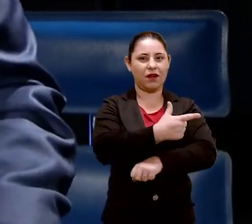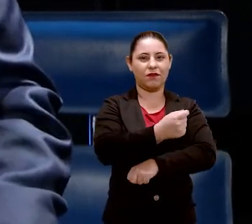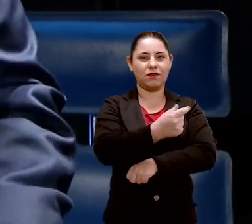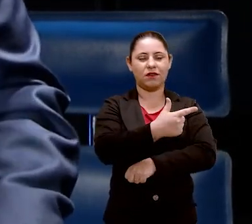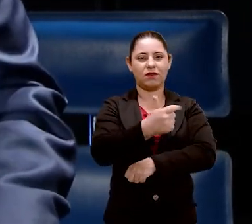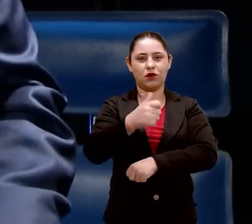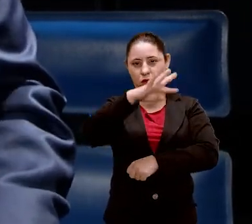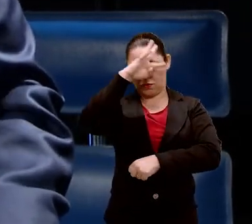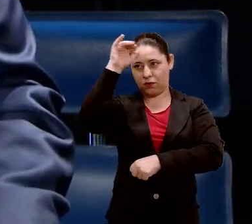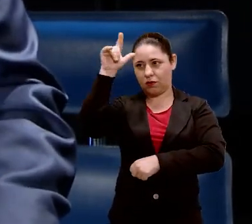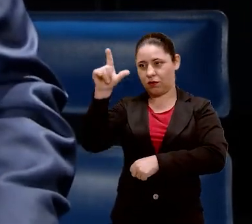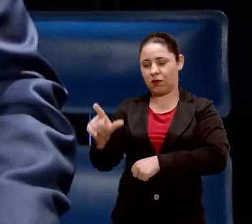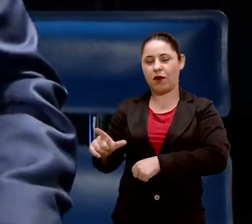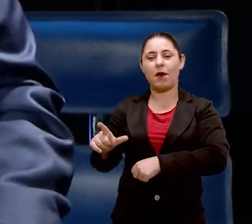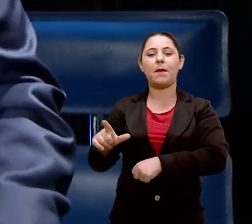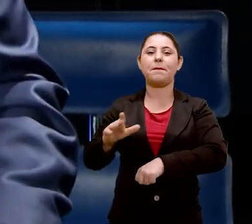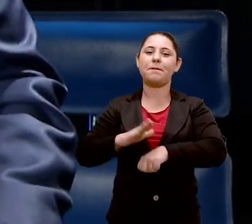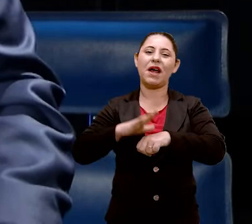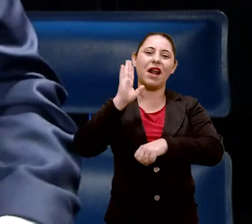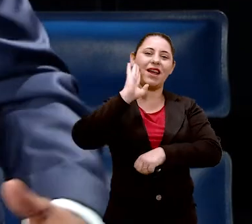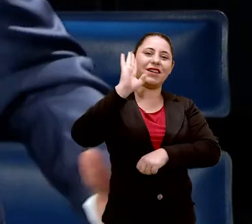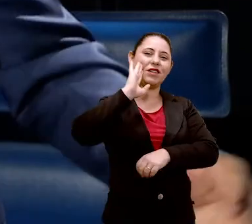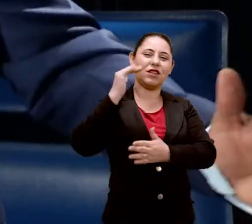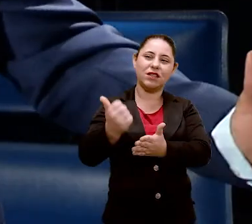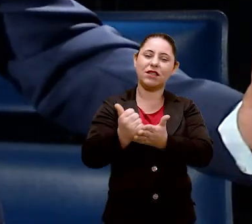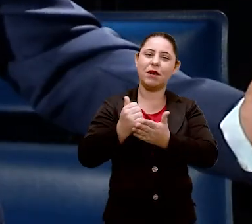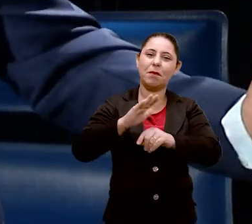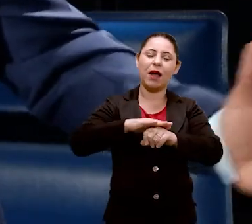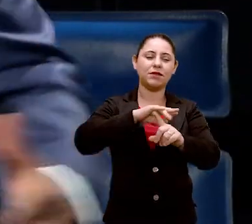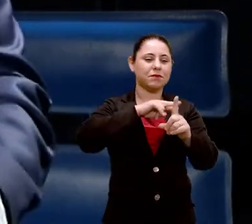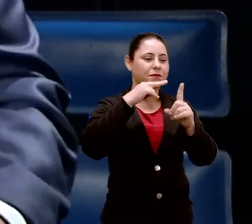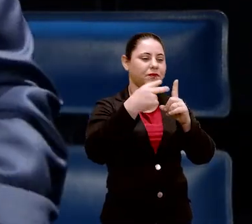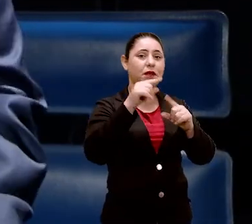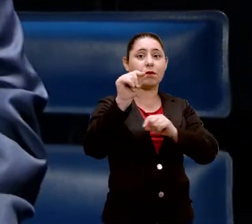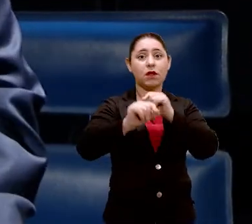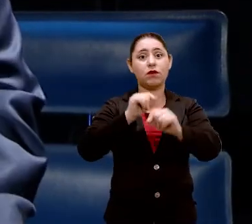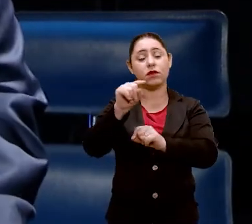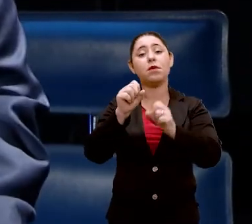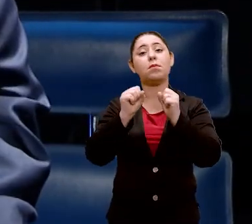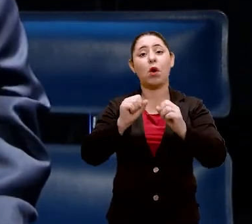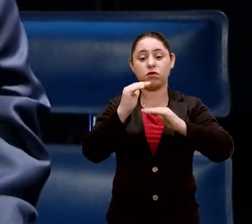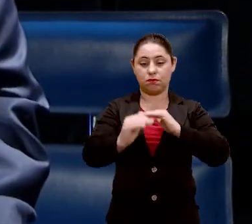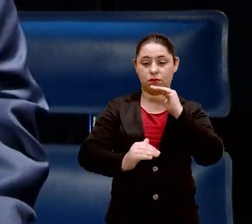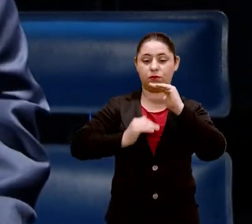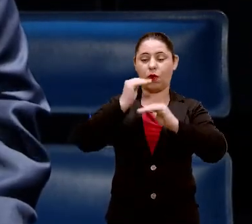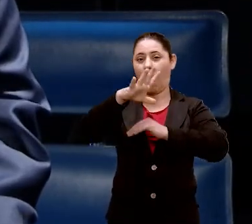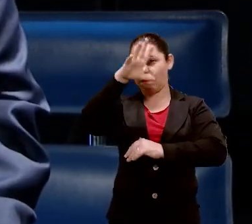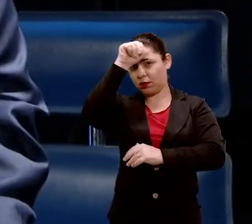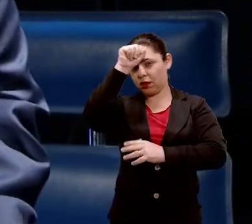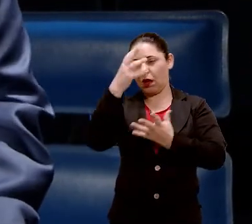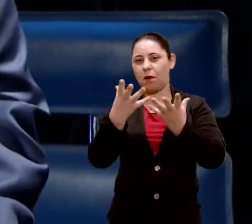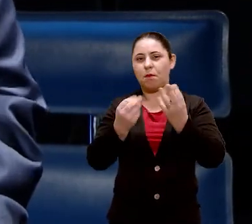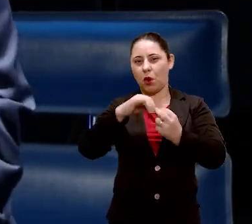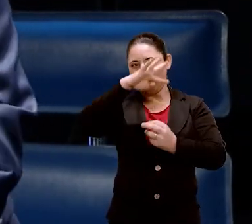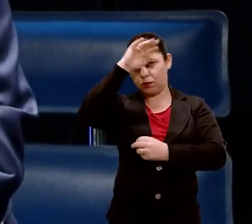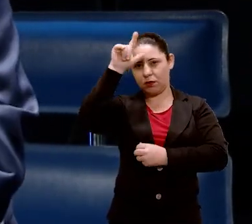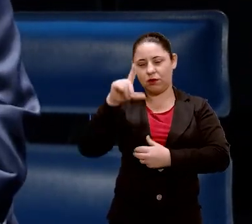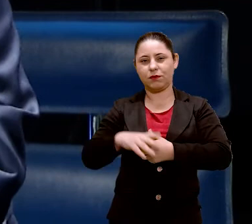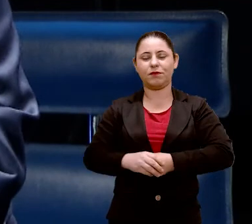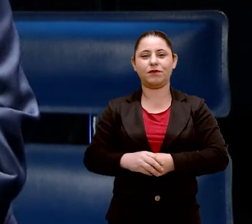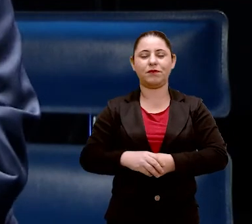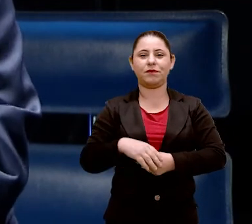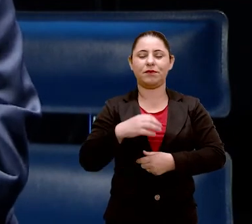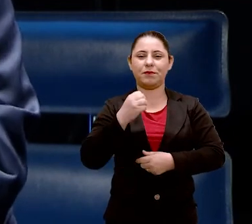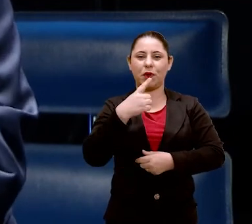para 2022 personalidades mais vibrantes, trazendo mais perspectivas para que você possa crescer, aprender muito sobre o nosso Mato